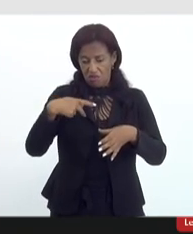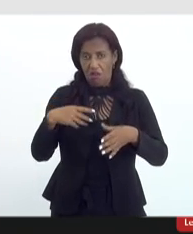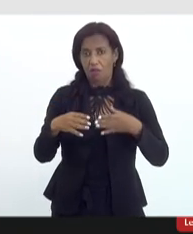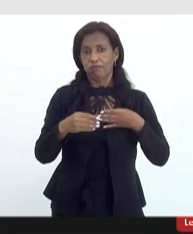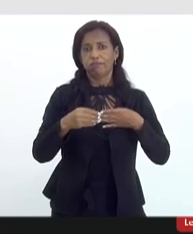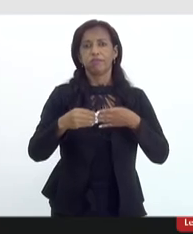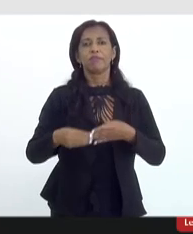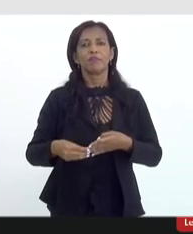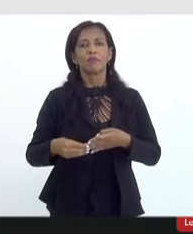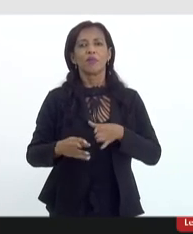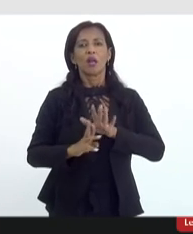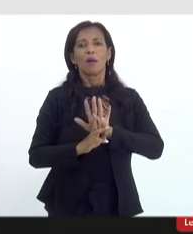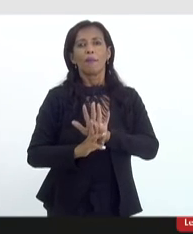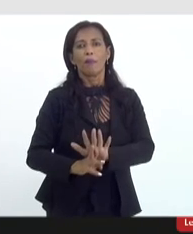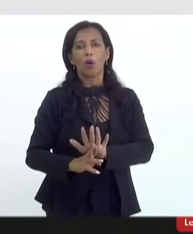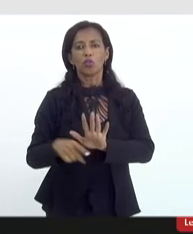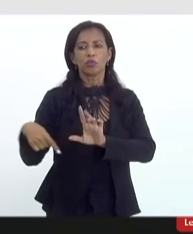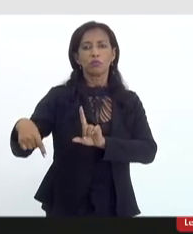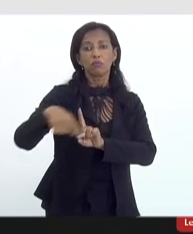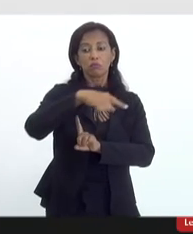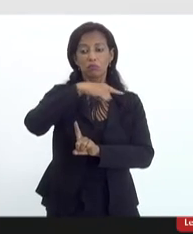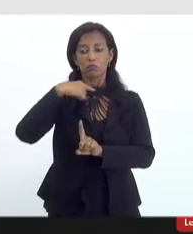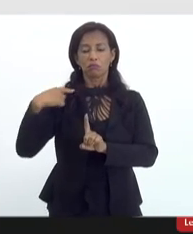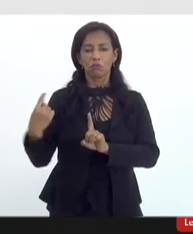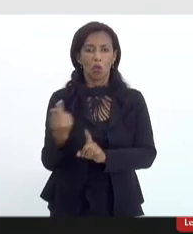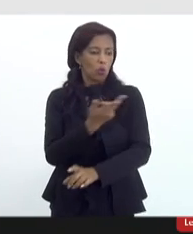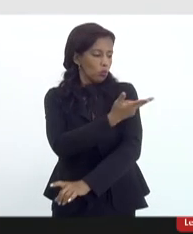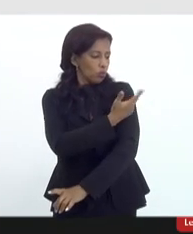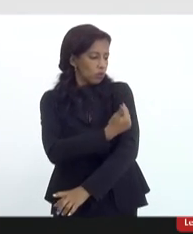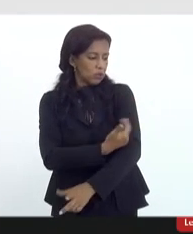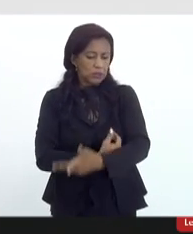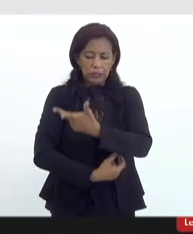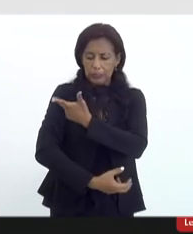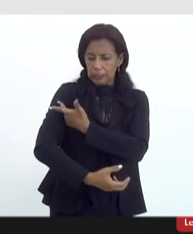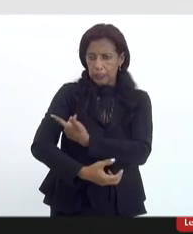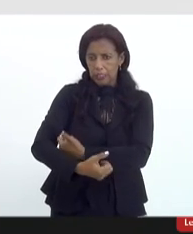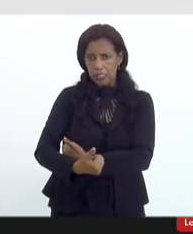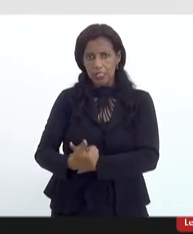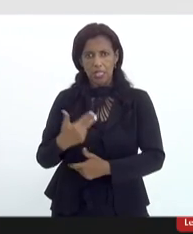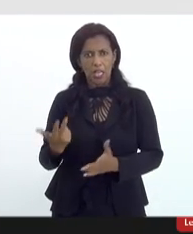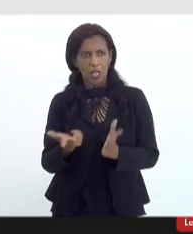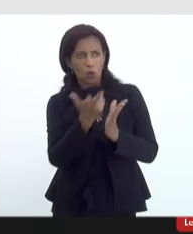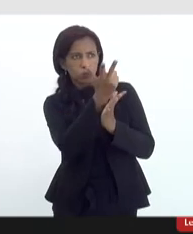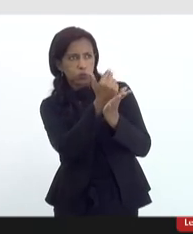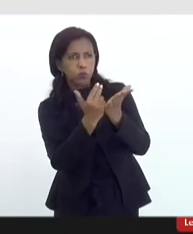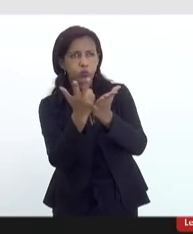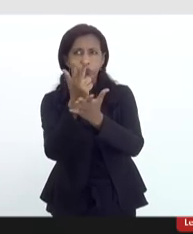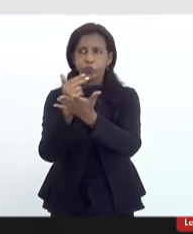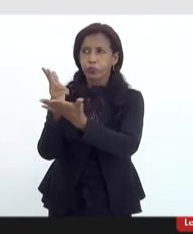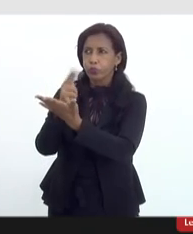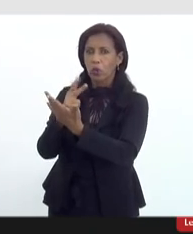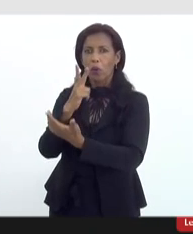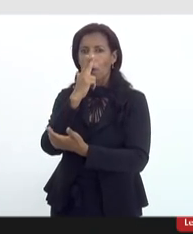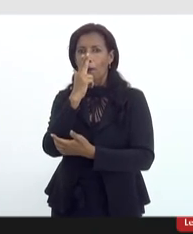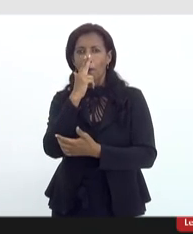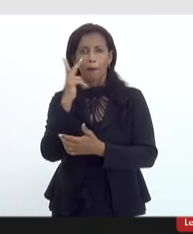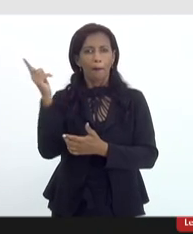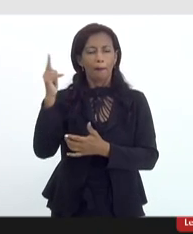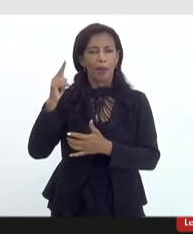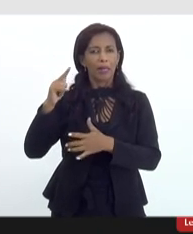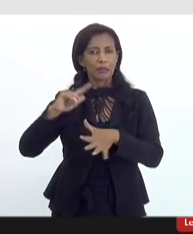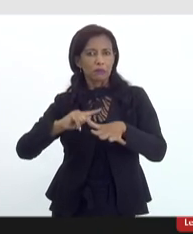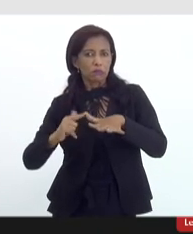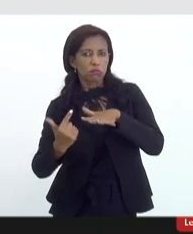tentam produzir isso em torno deles com tatuagens, investimento nessas pinturas, né? Aparecem em redes